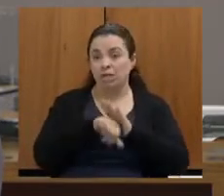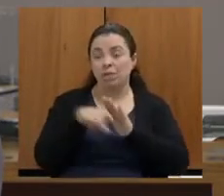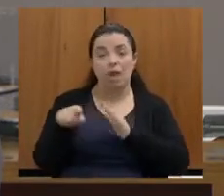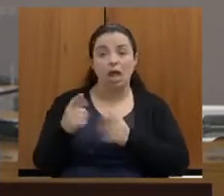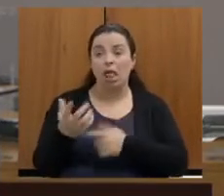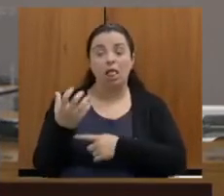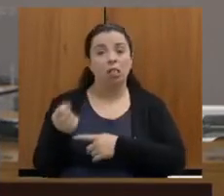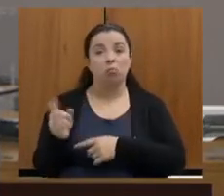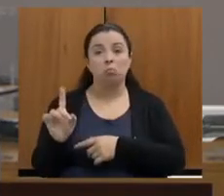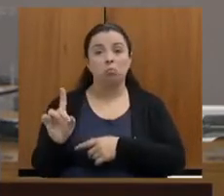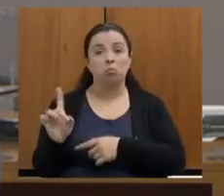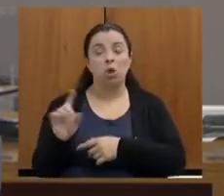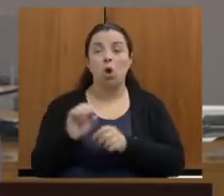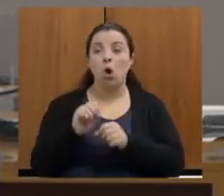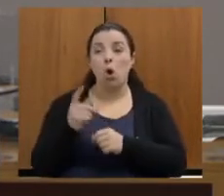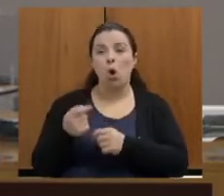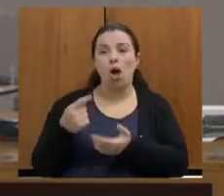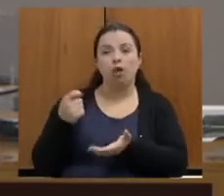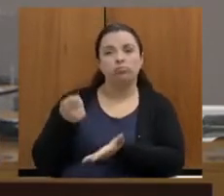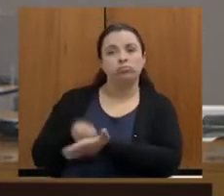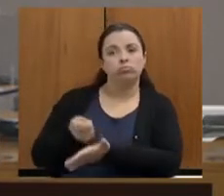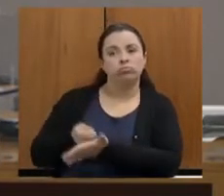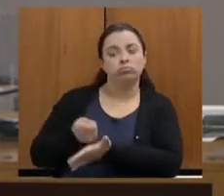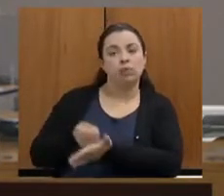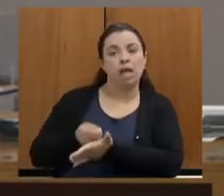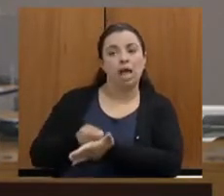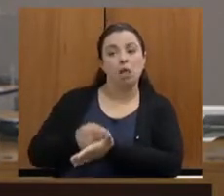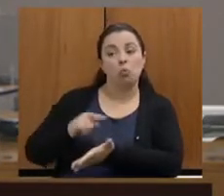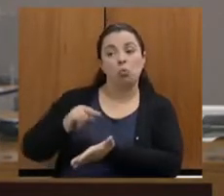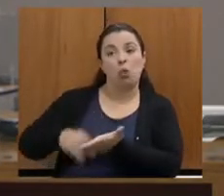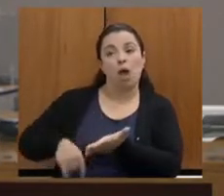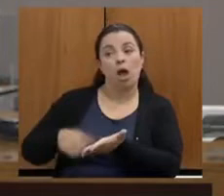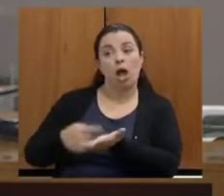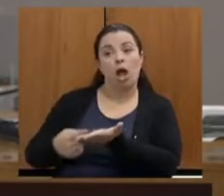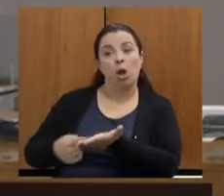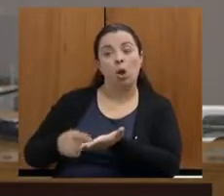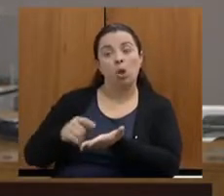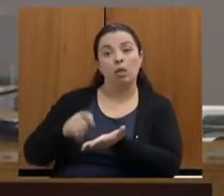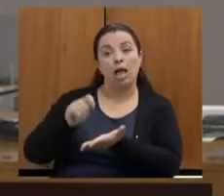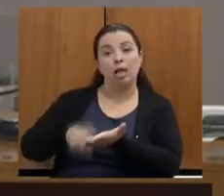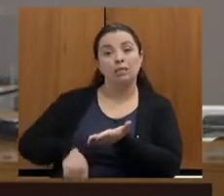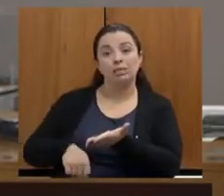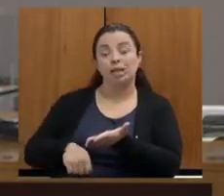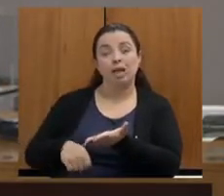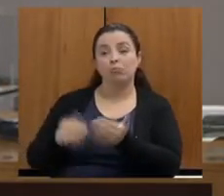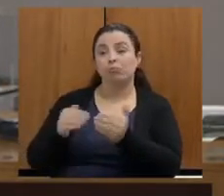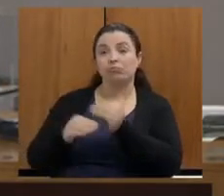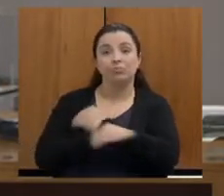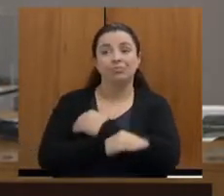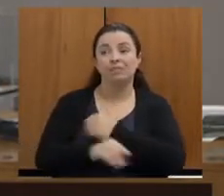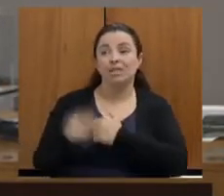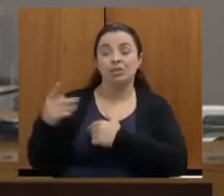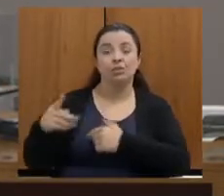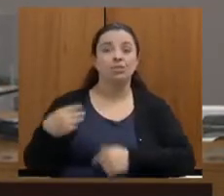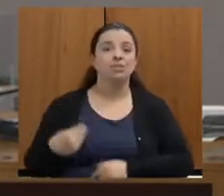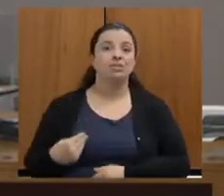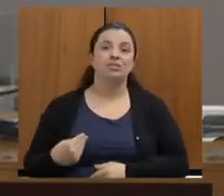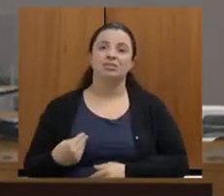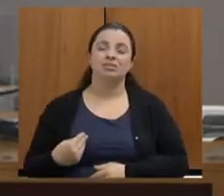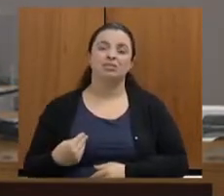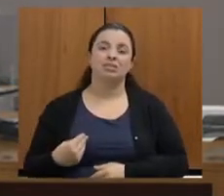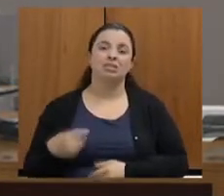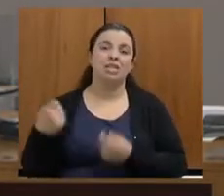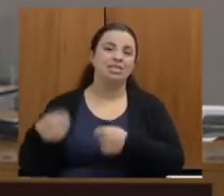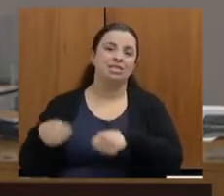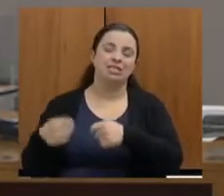receber o foram obrigados a fazer um acordo muito aquém daquilo que as necessidades colocam Além disso o